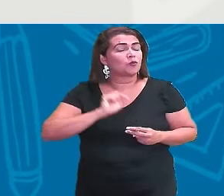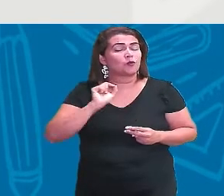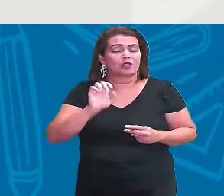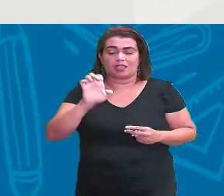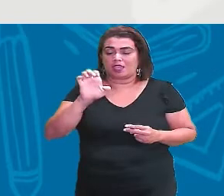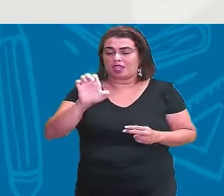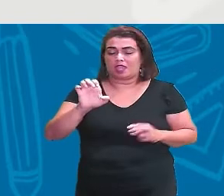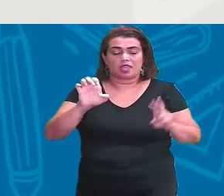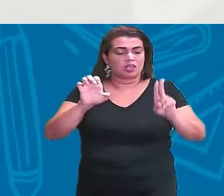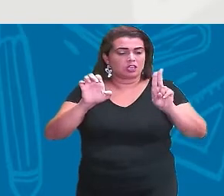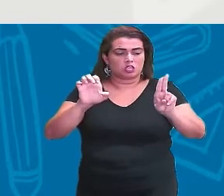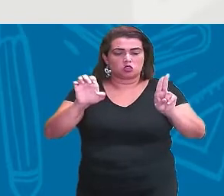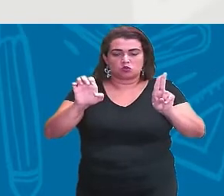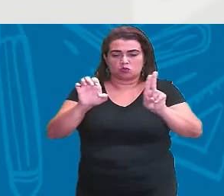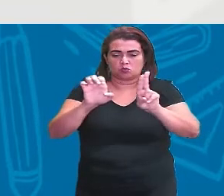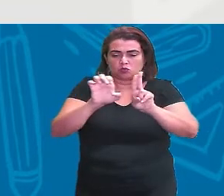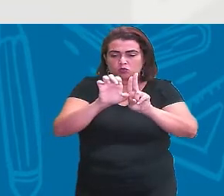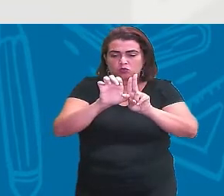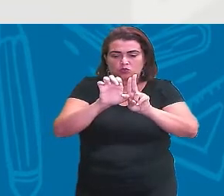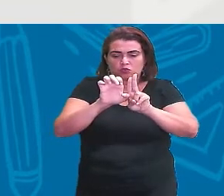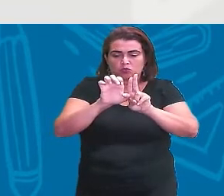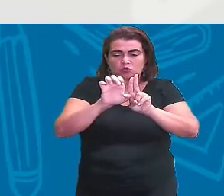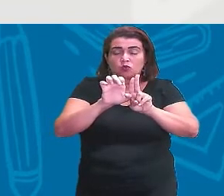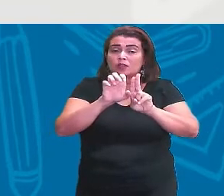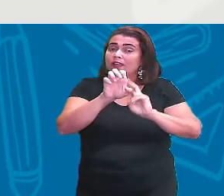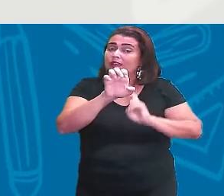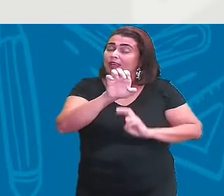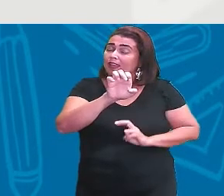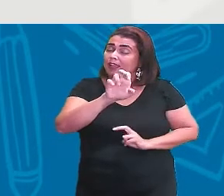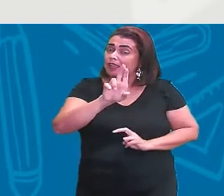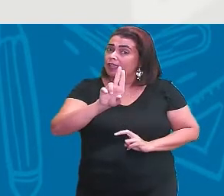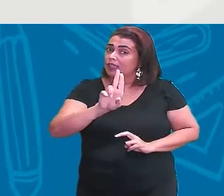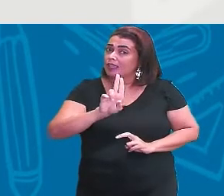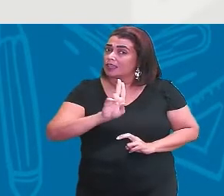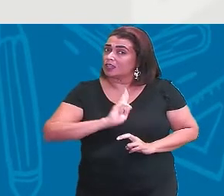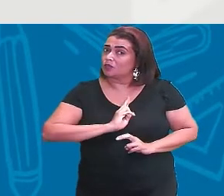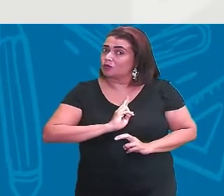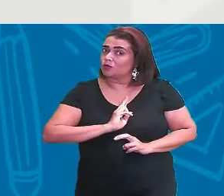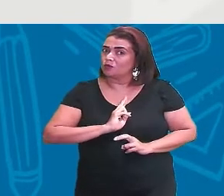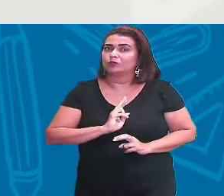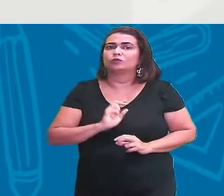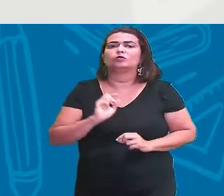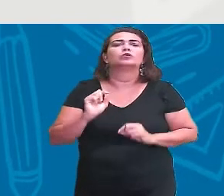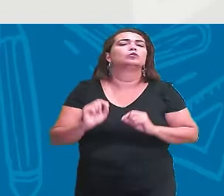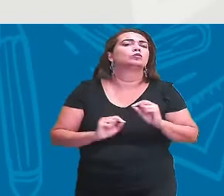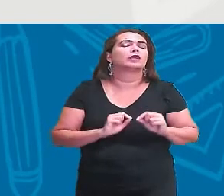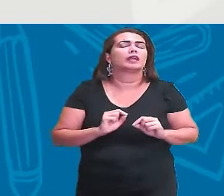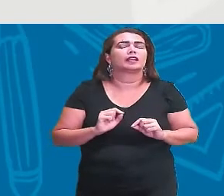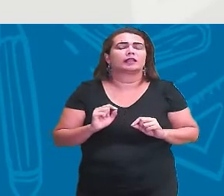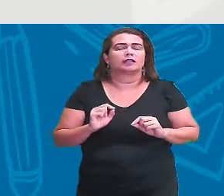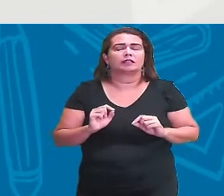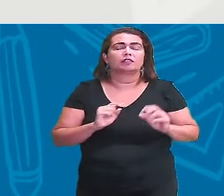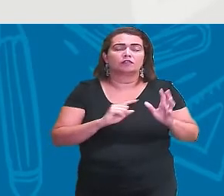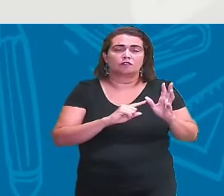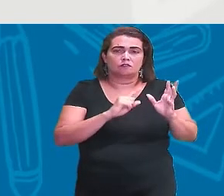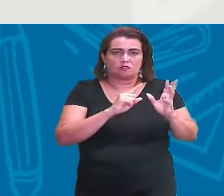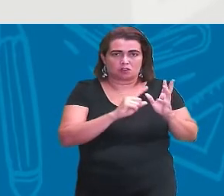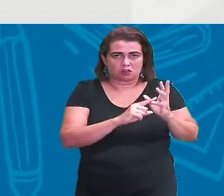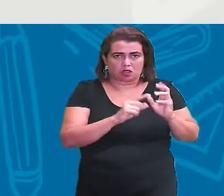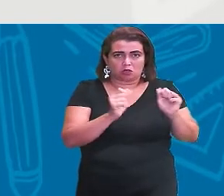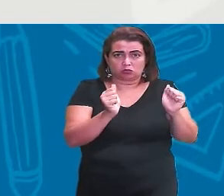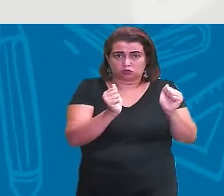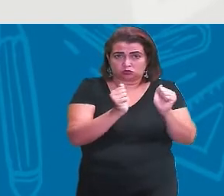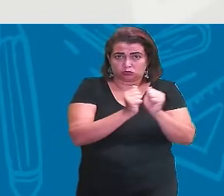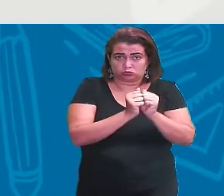é possível sim ter uma palavra, tá certo? Mas se eu juntar 2 consoantes